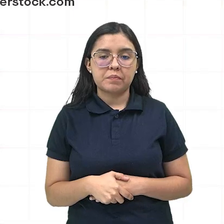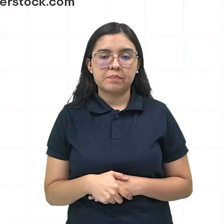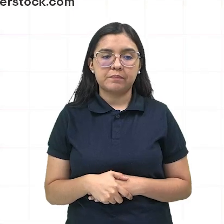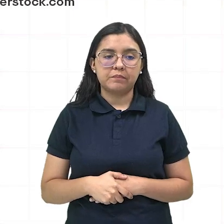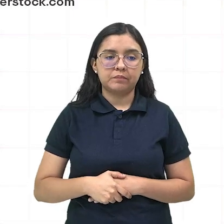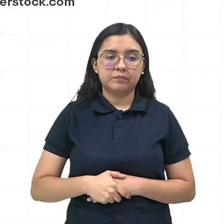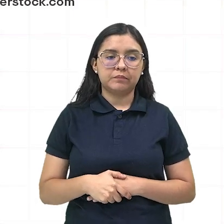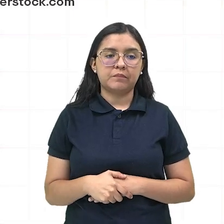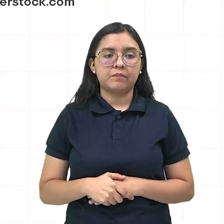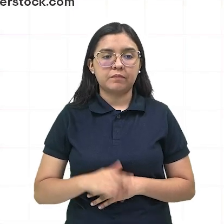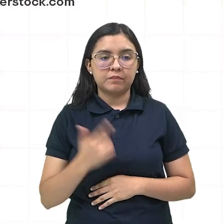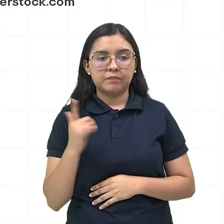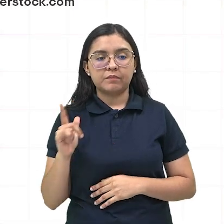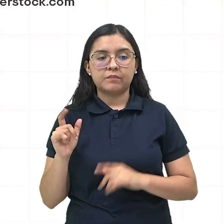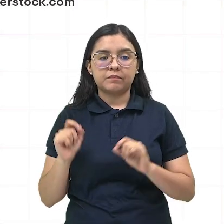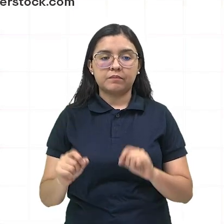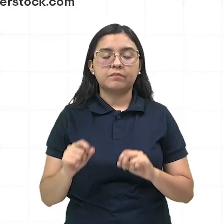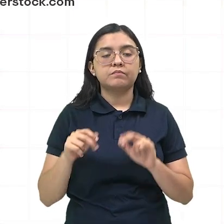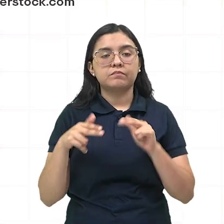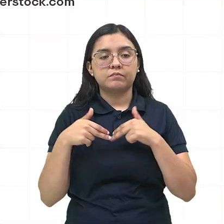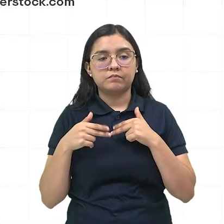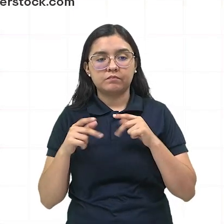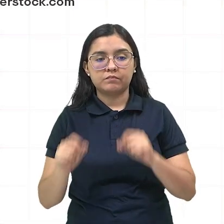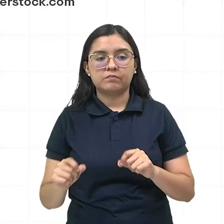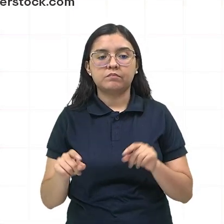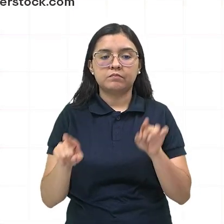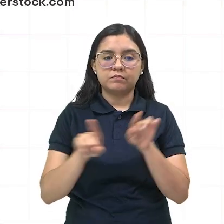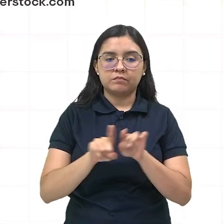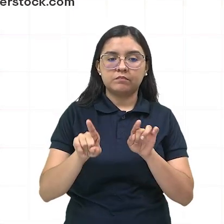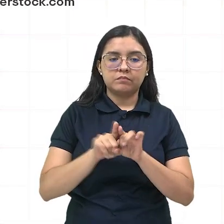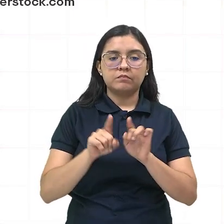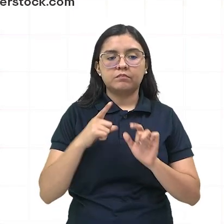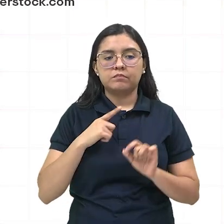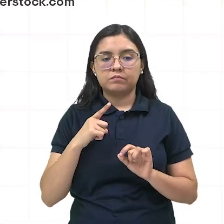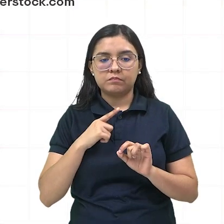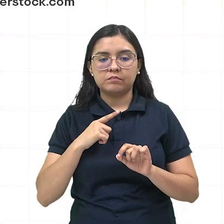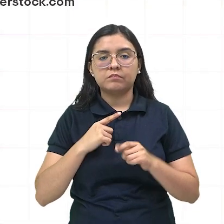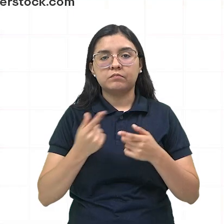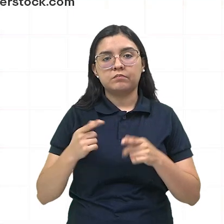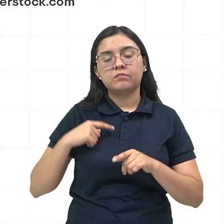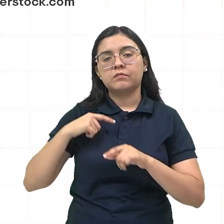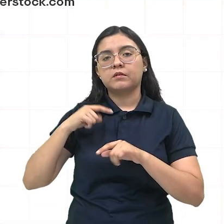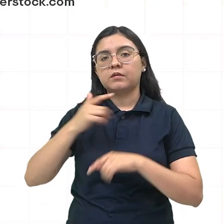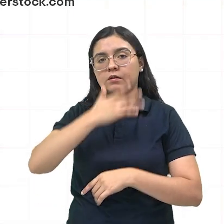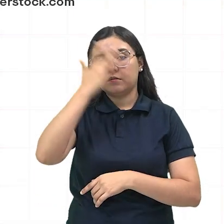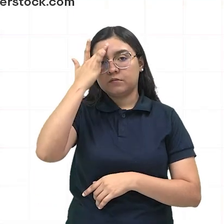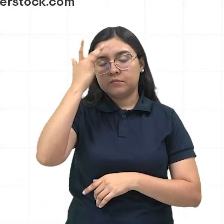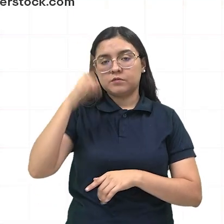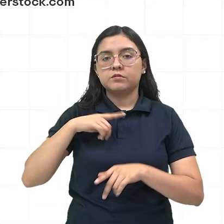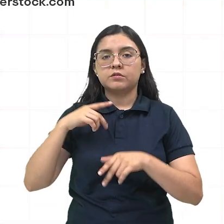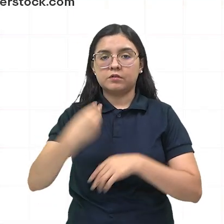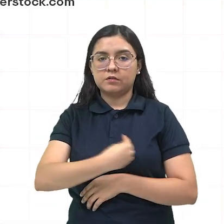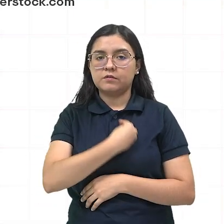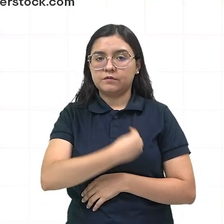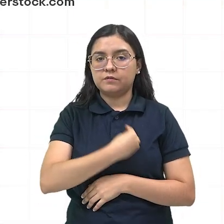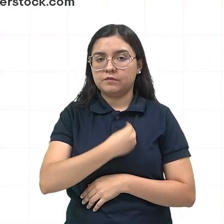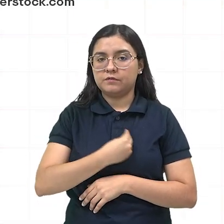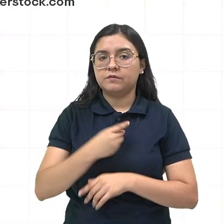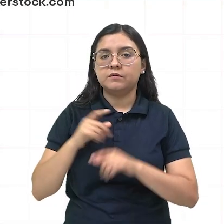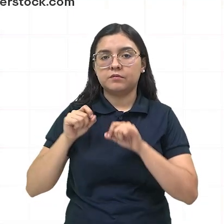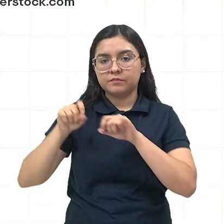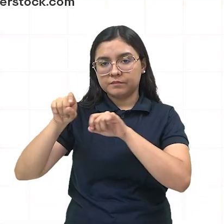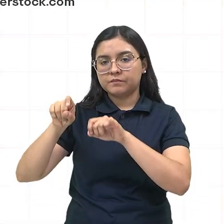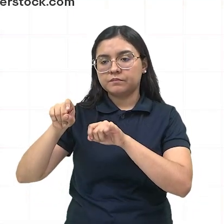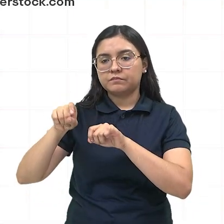alguns motivos que fazem as pessoas saírem. A questão do êxodo rural também é muito importante. Vamos relembrar o que é êxodo rural? É a saída das pessoas